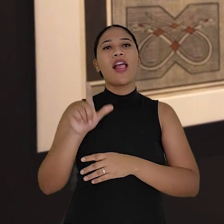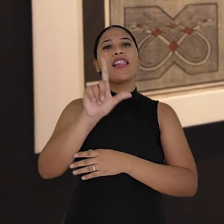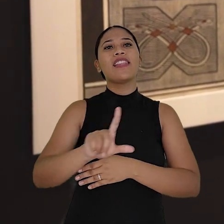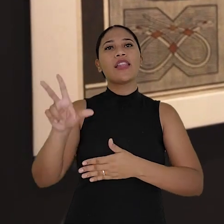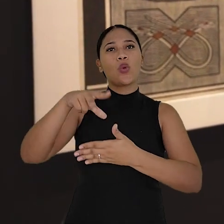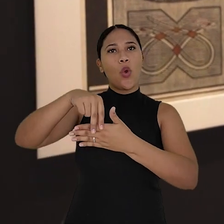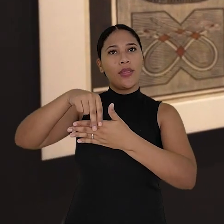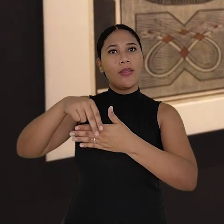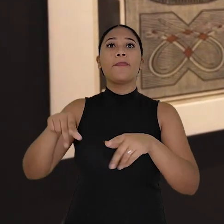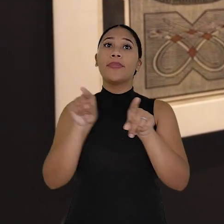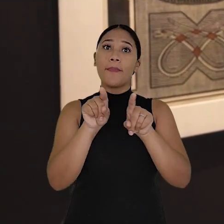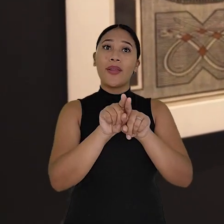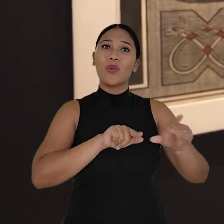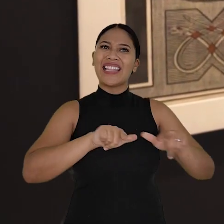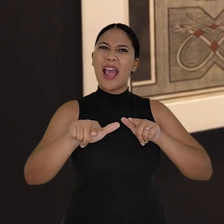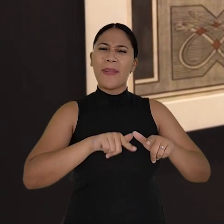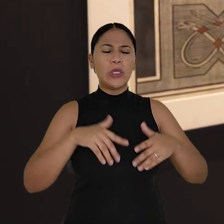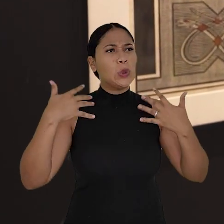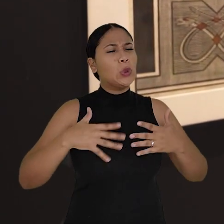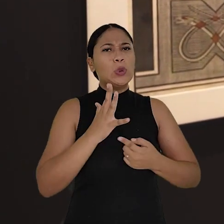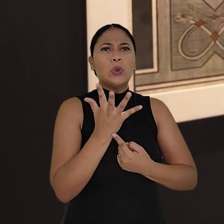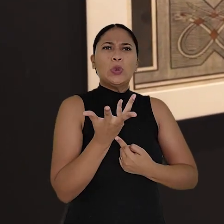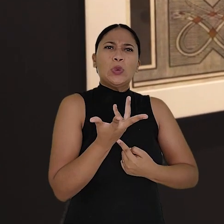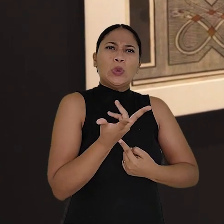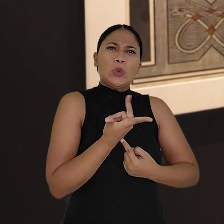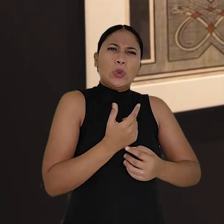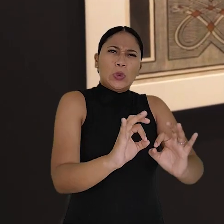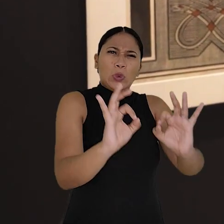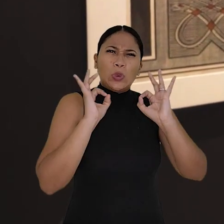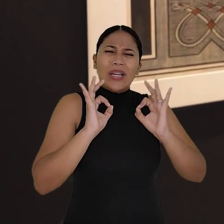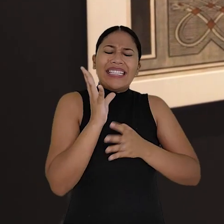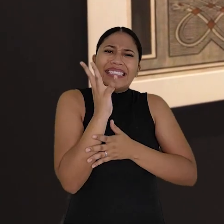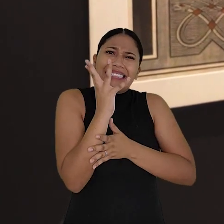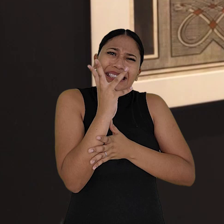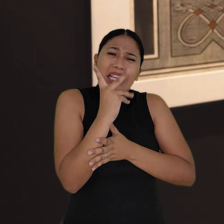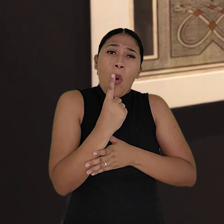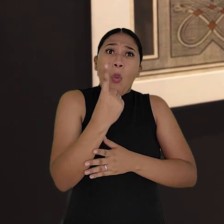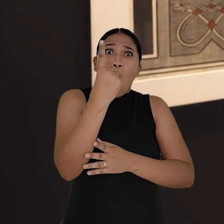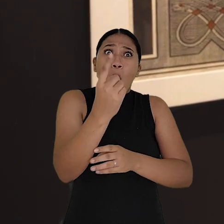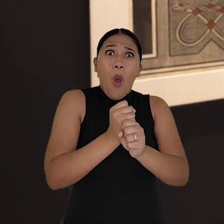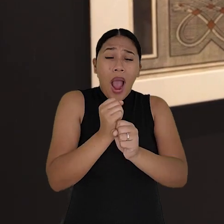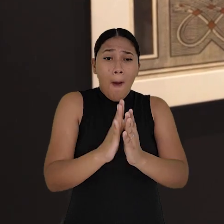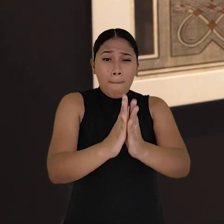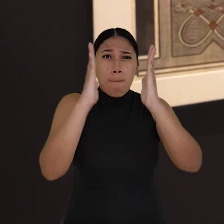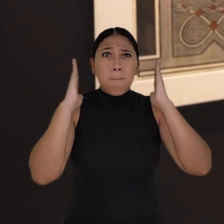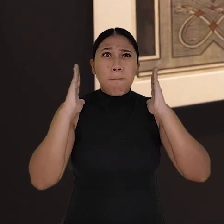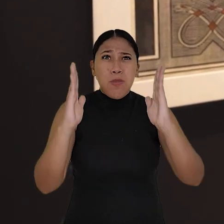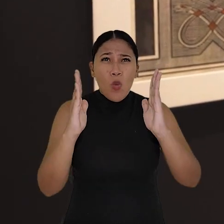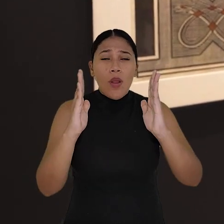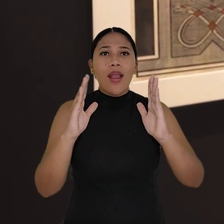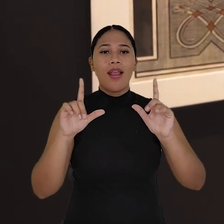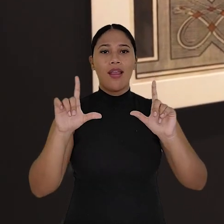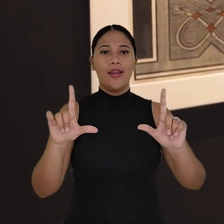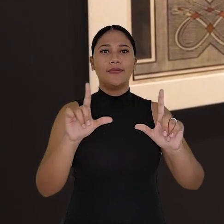cordel, mas ao mesmo tempo é um trabalho extremamente sofisticado. Ele demorava 1 ano para fazer